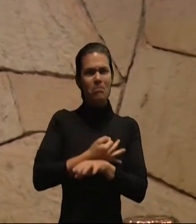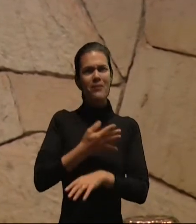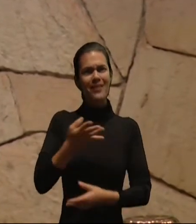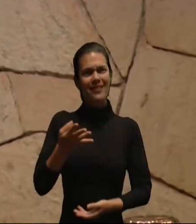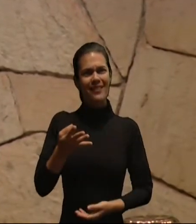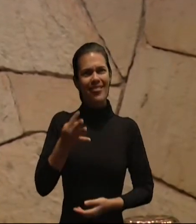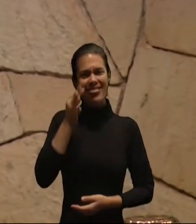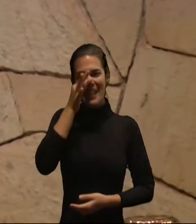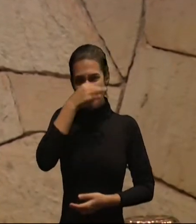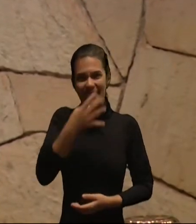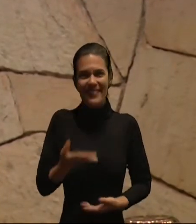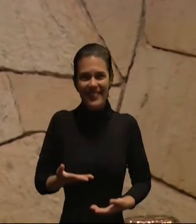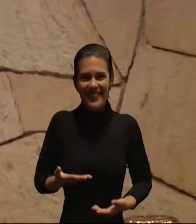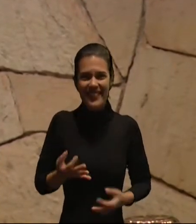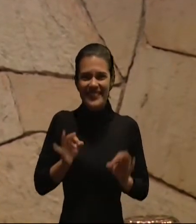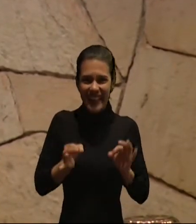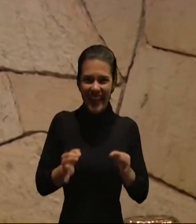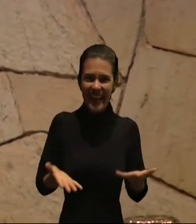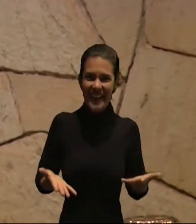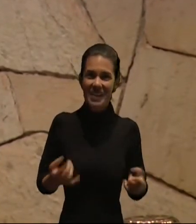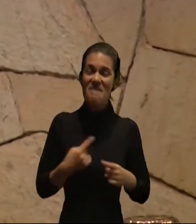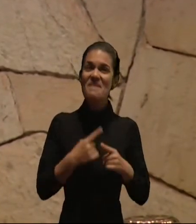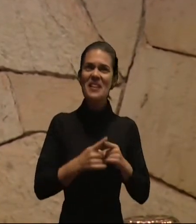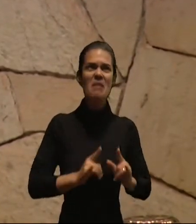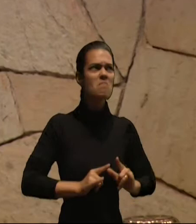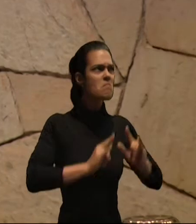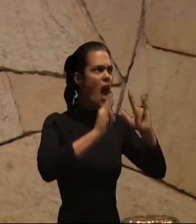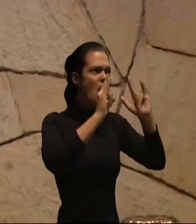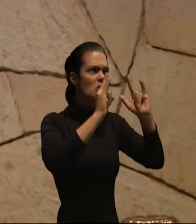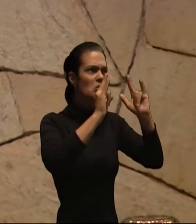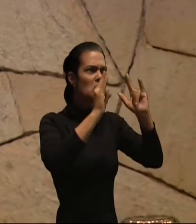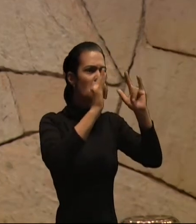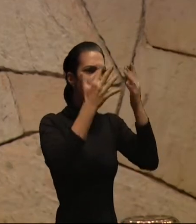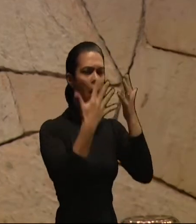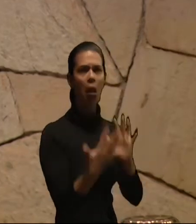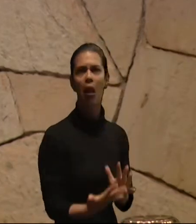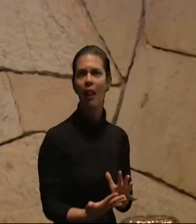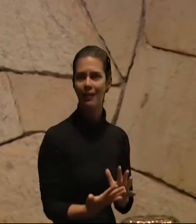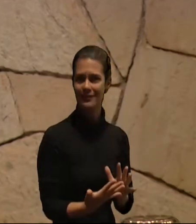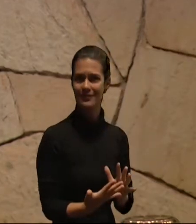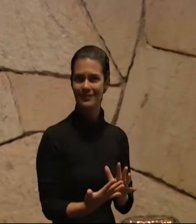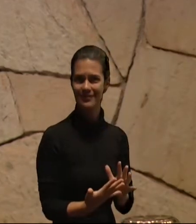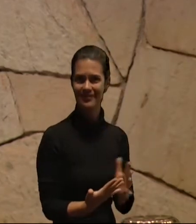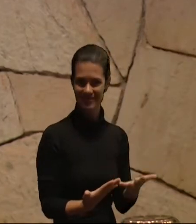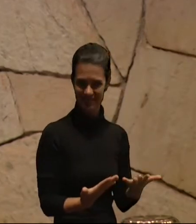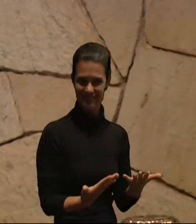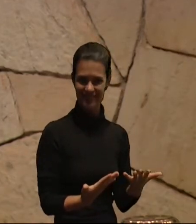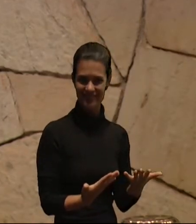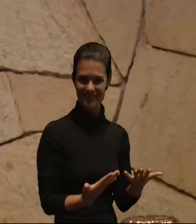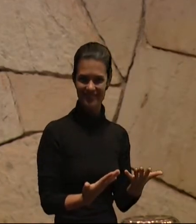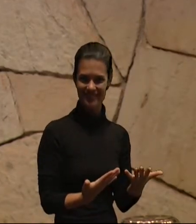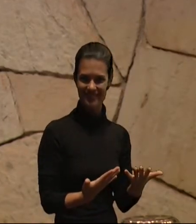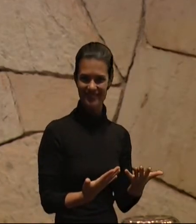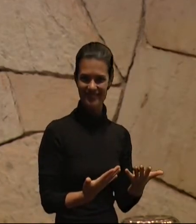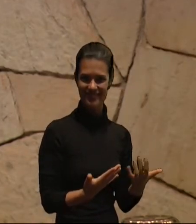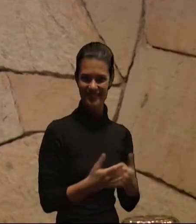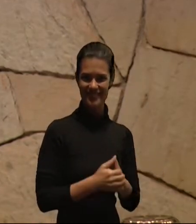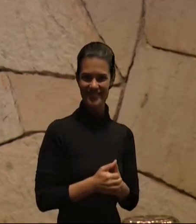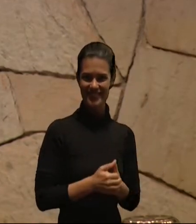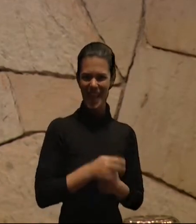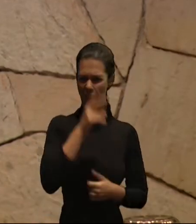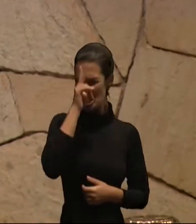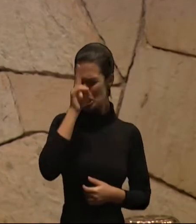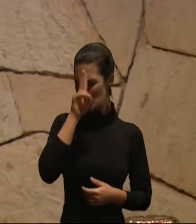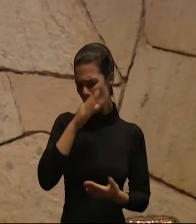de alguém que teve tudo perdido no incêndio. É uma história que vem numa revista devocional